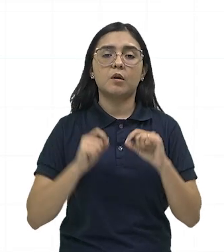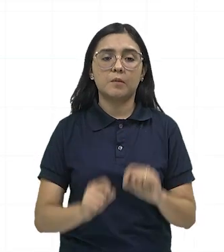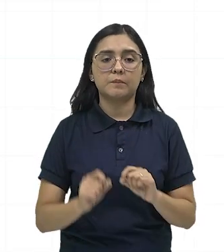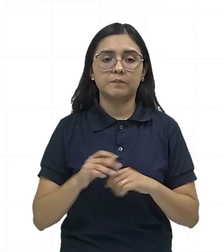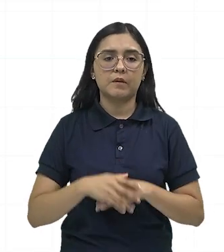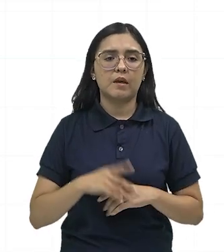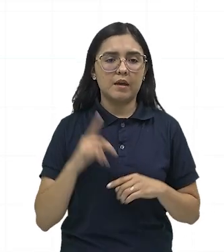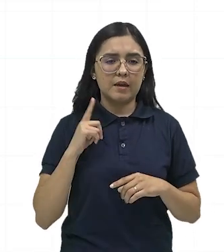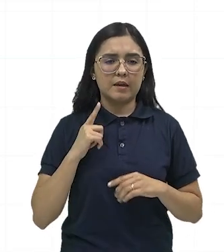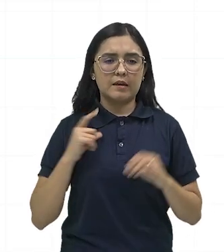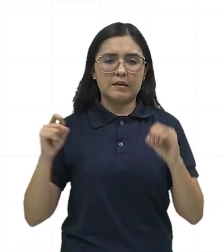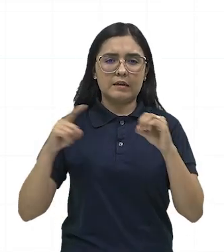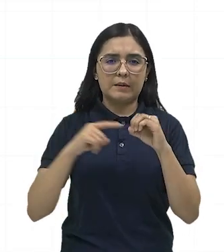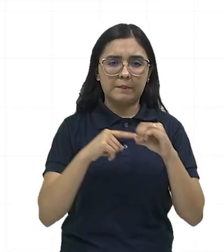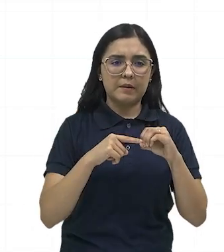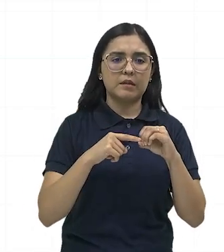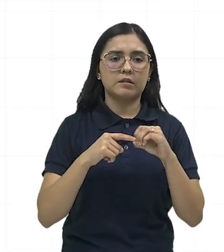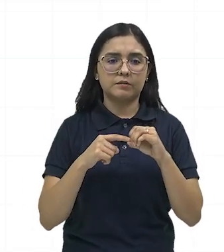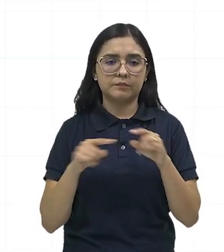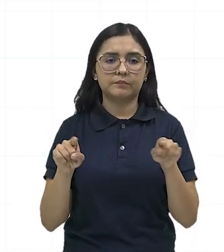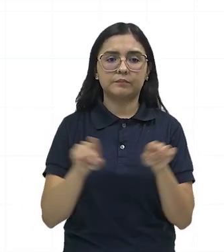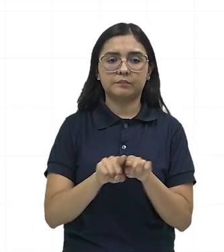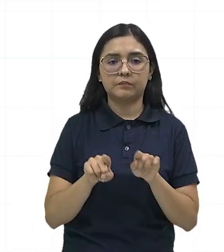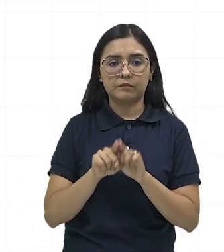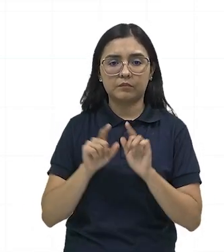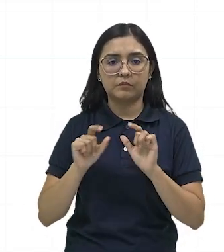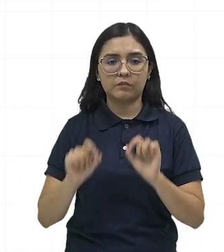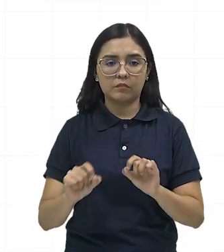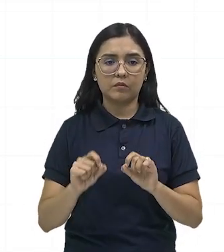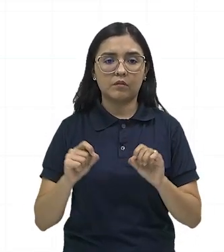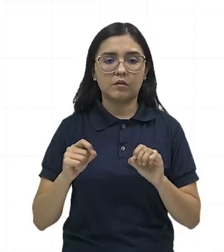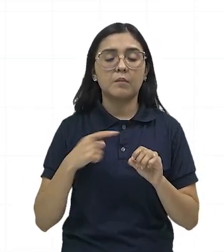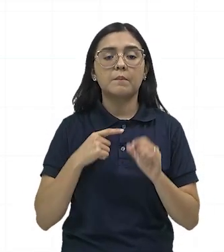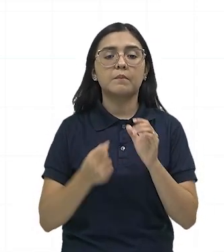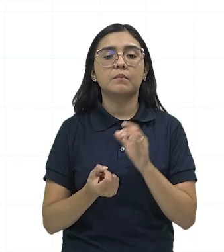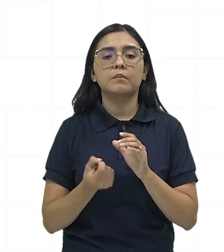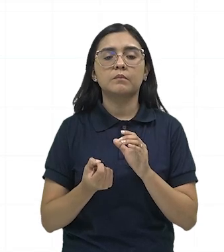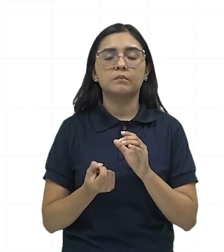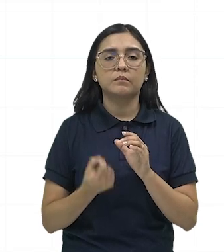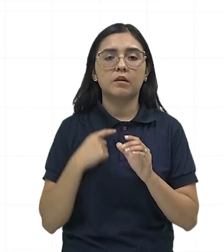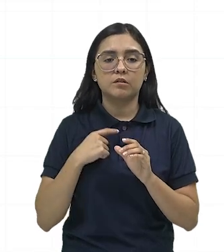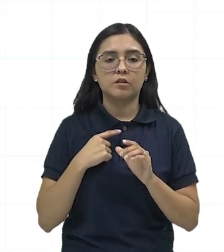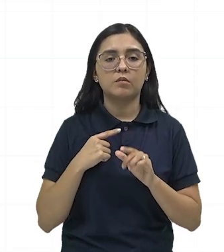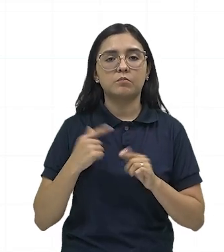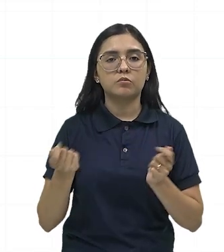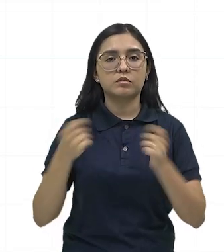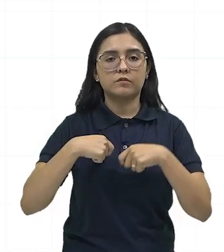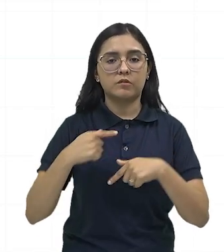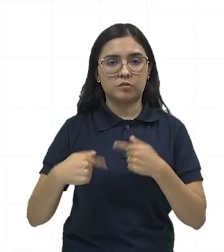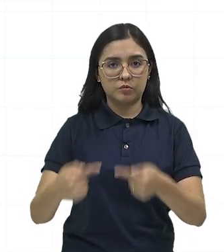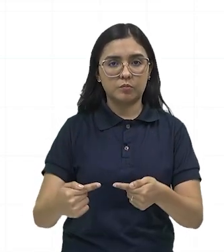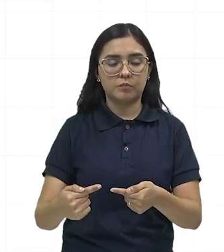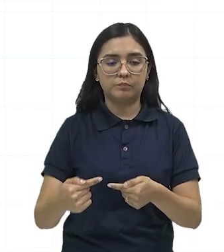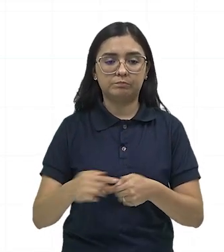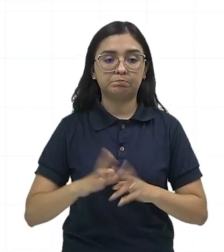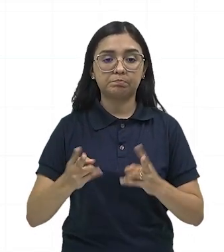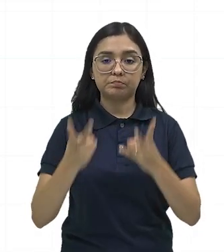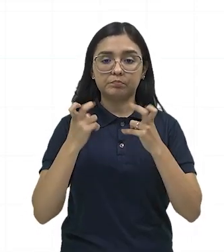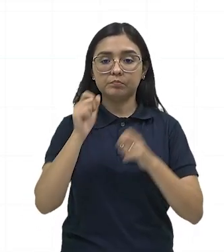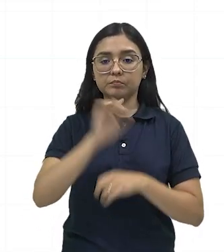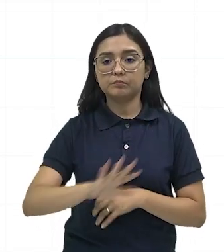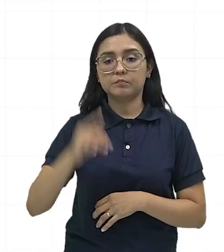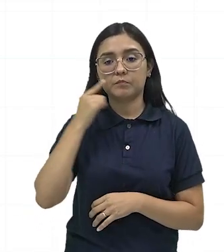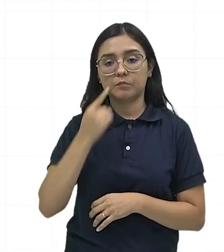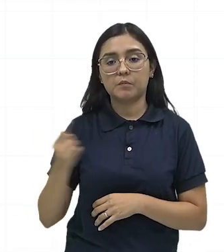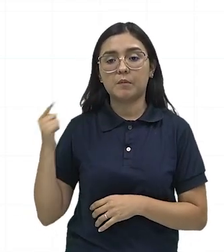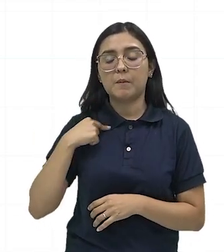produzir gametas, maturá-los e, consequentemente, gerar novos indivíduos. A gente observa aí, né, a imagem